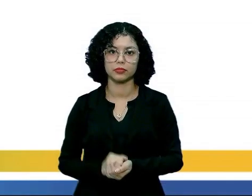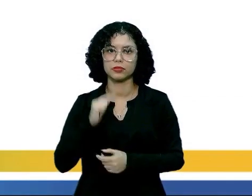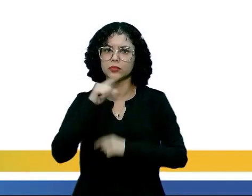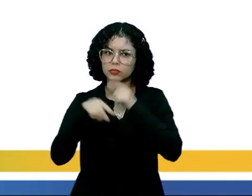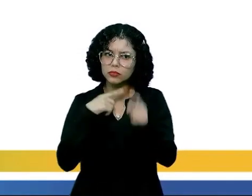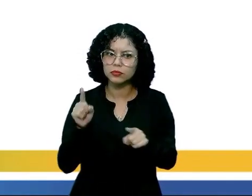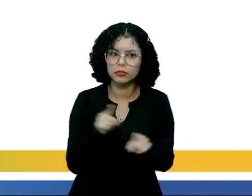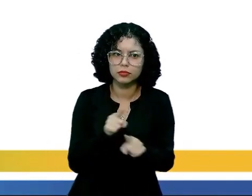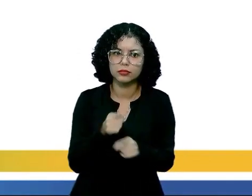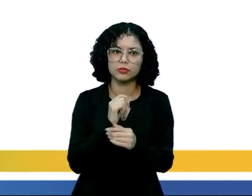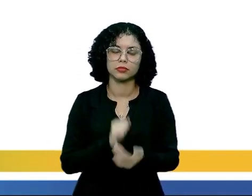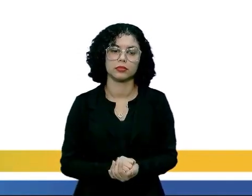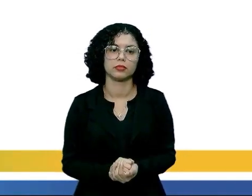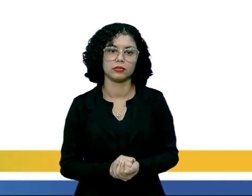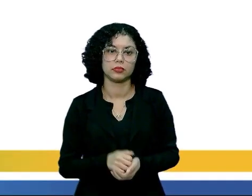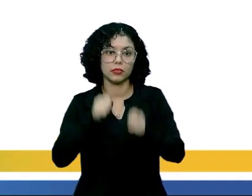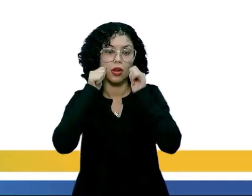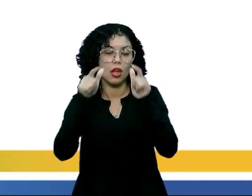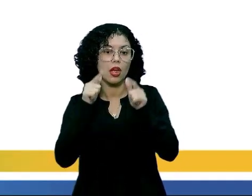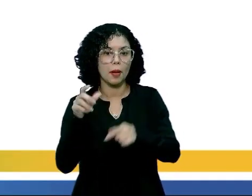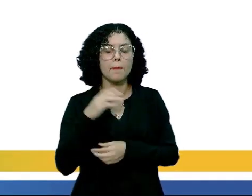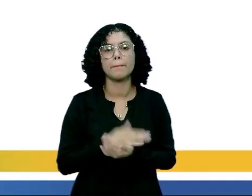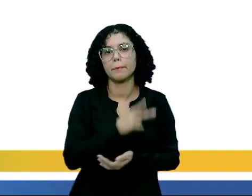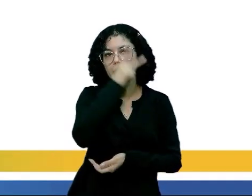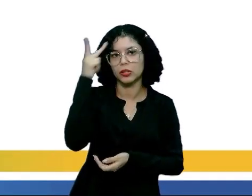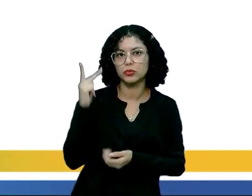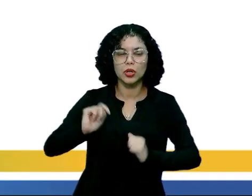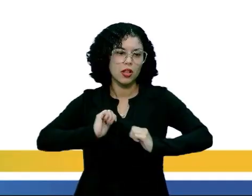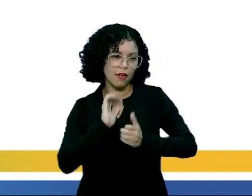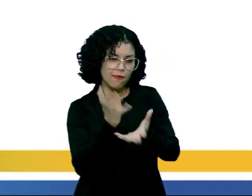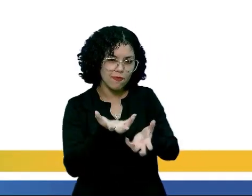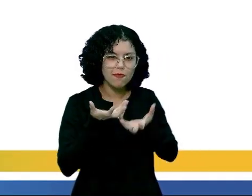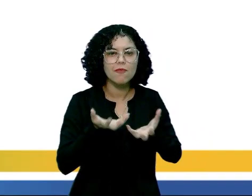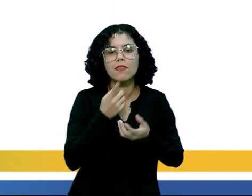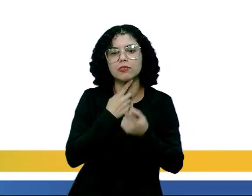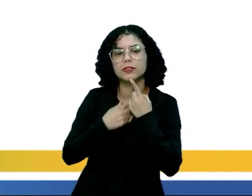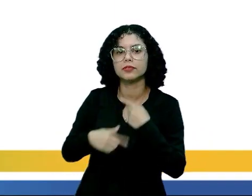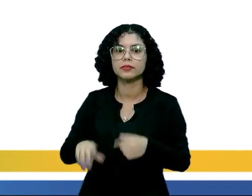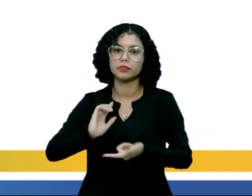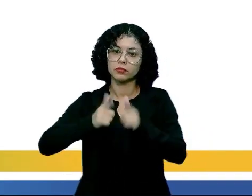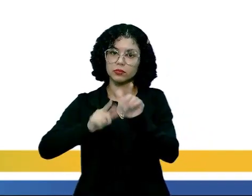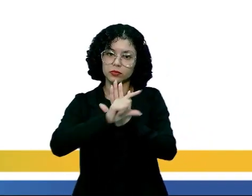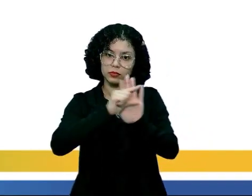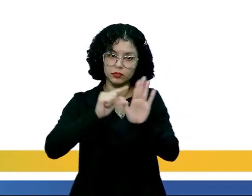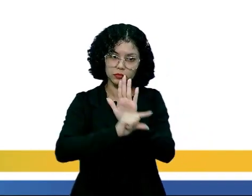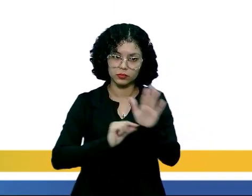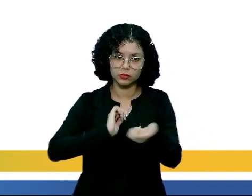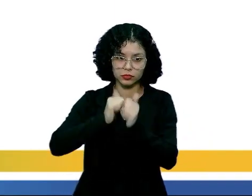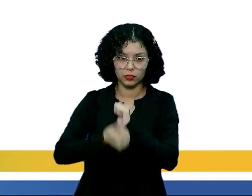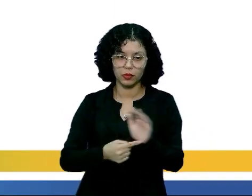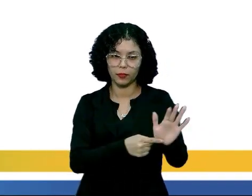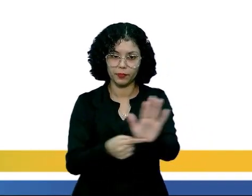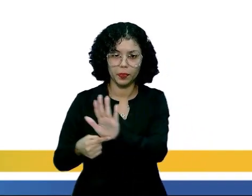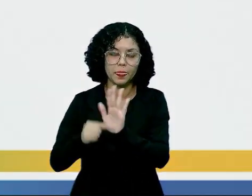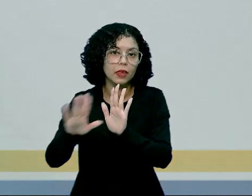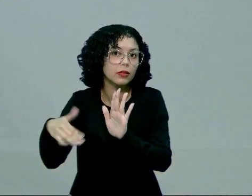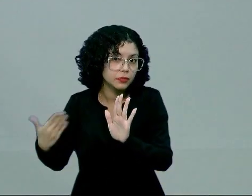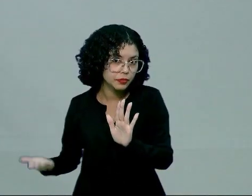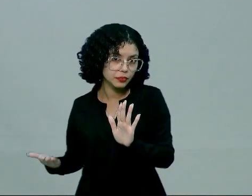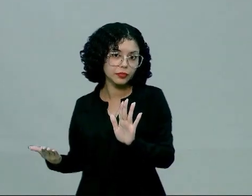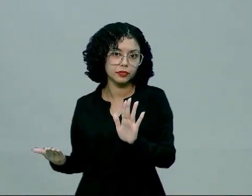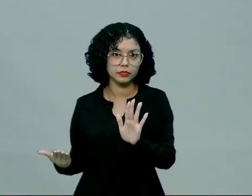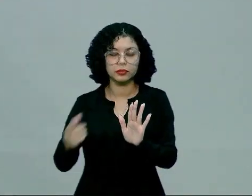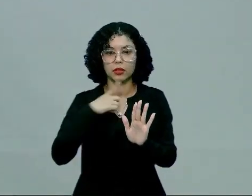tem dúvida disso né então vamos lá ó que desperta paixão nas pessoas no trecho da letra da canção esse esporte é apresentado